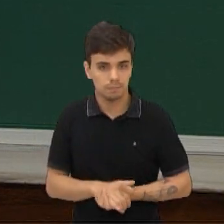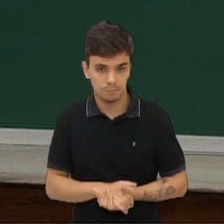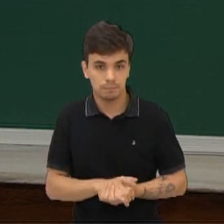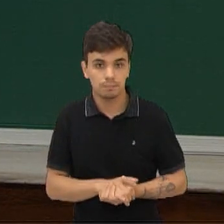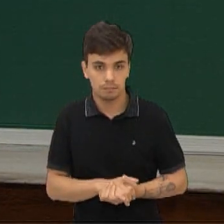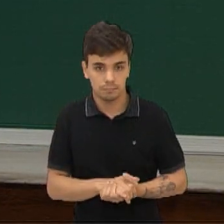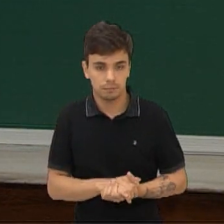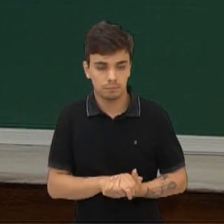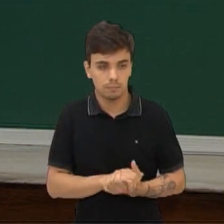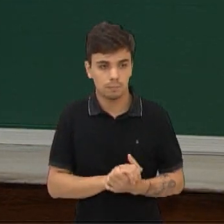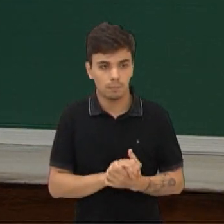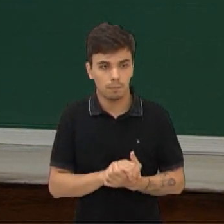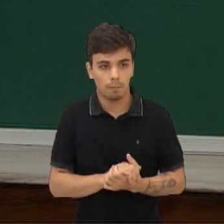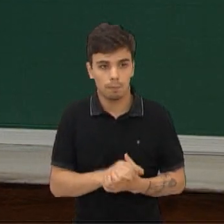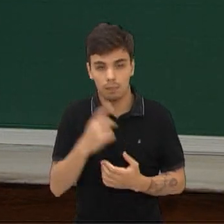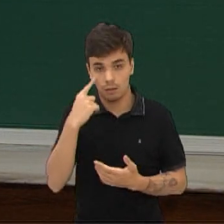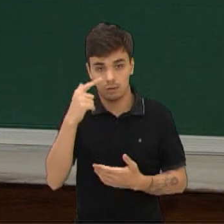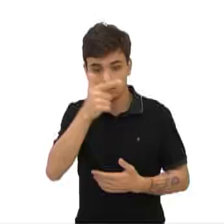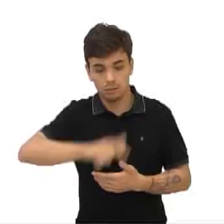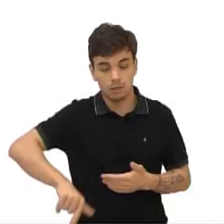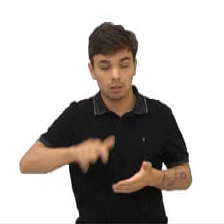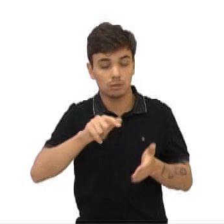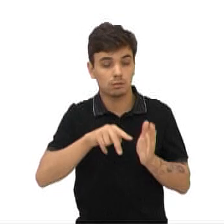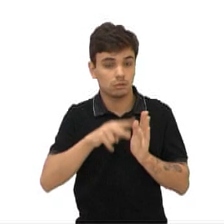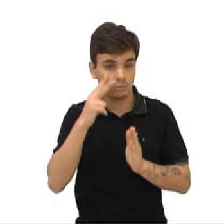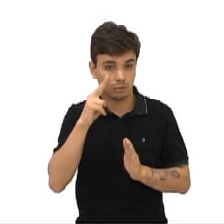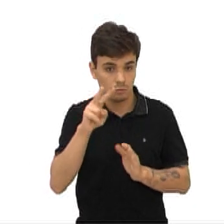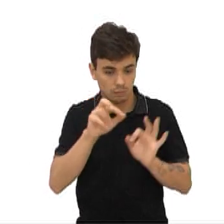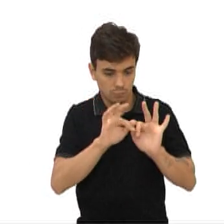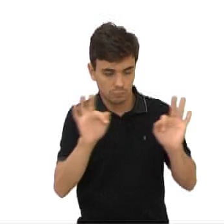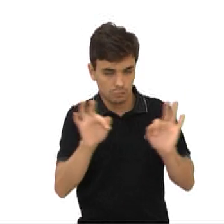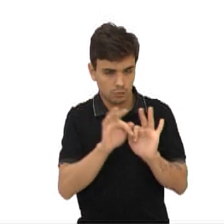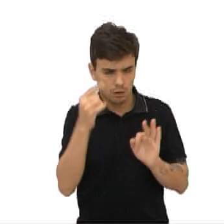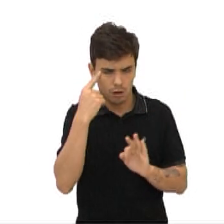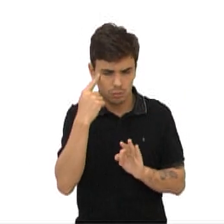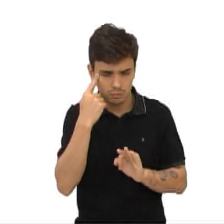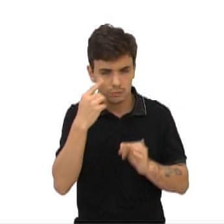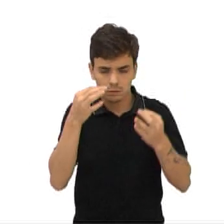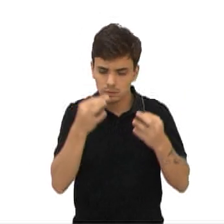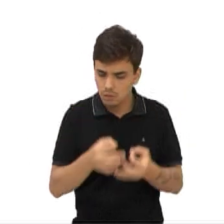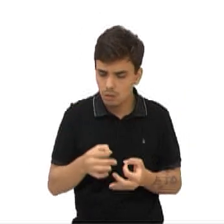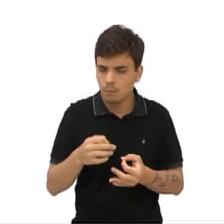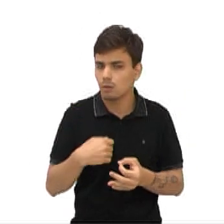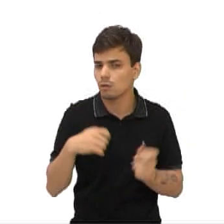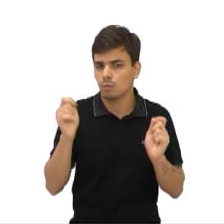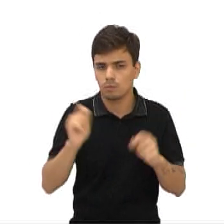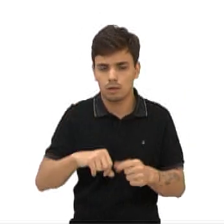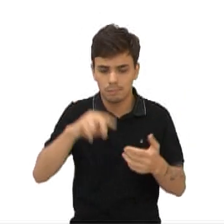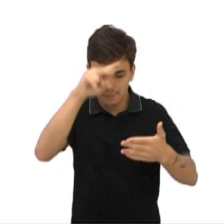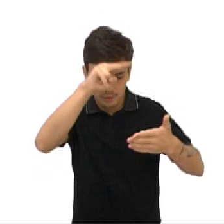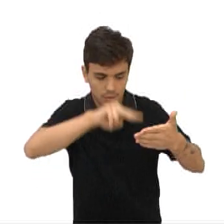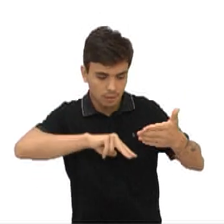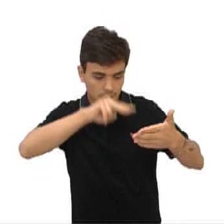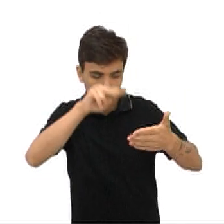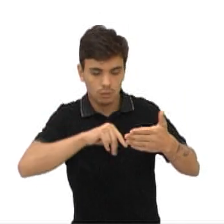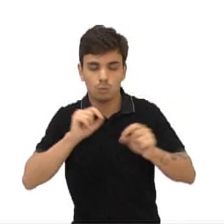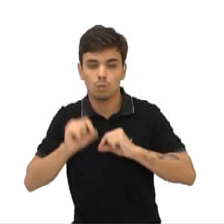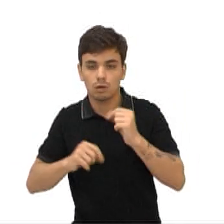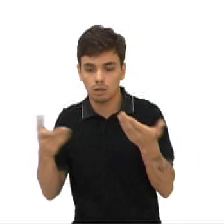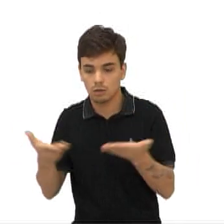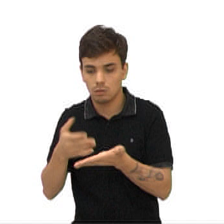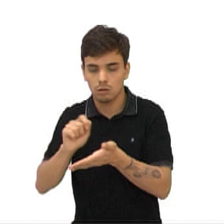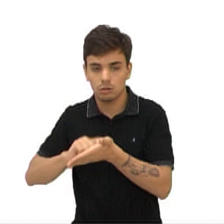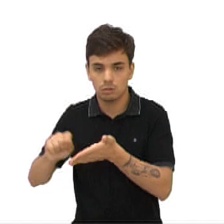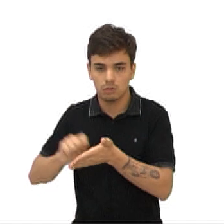Releia esse trecho aqui do exercício 3. E certamente não poderia ler o que agora